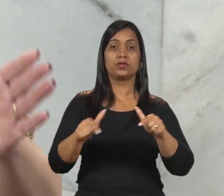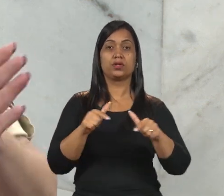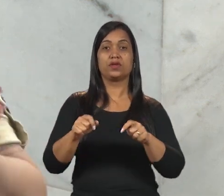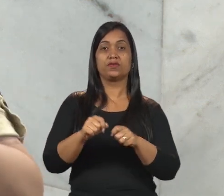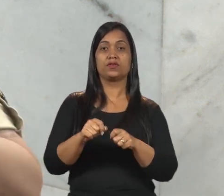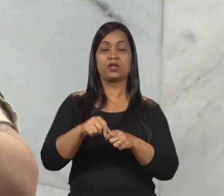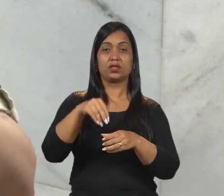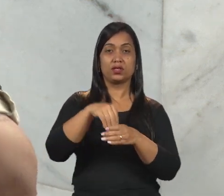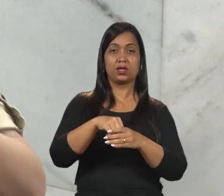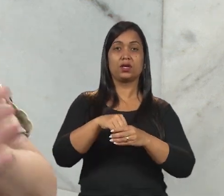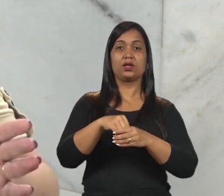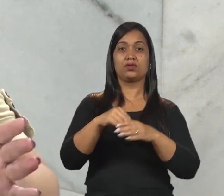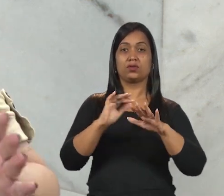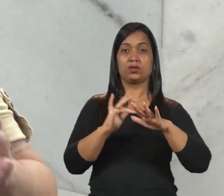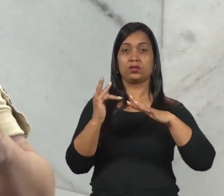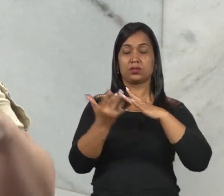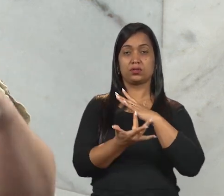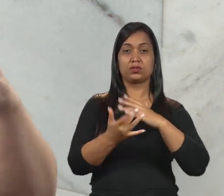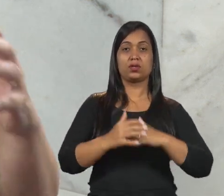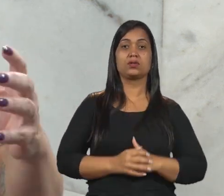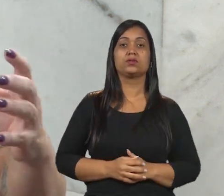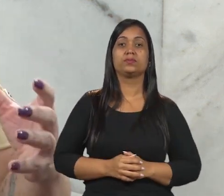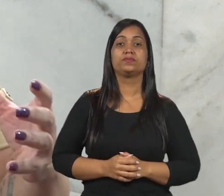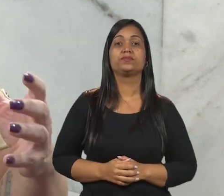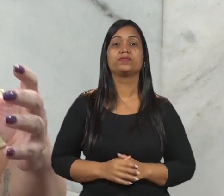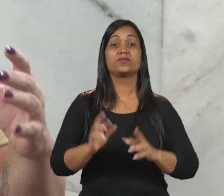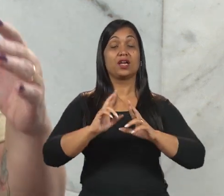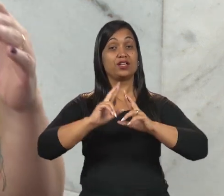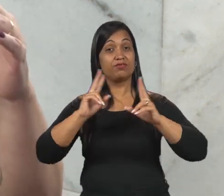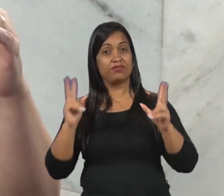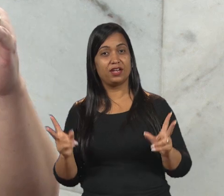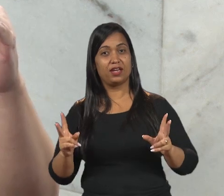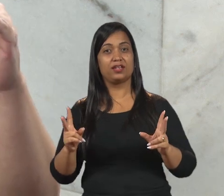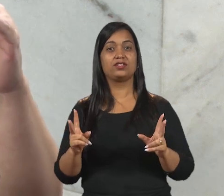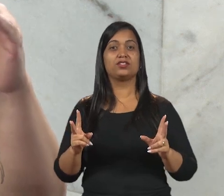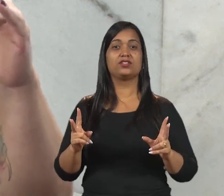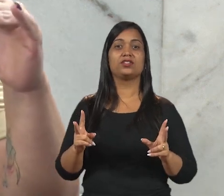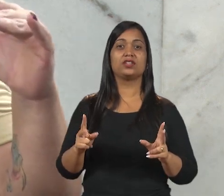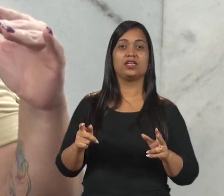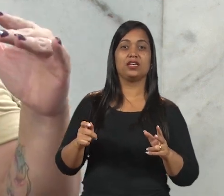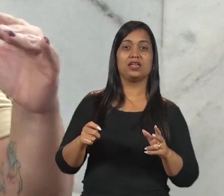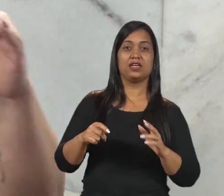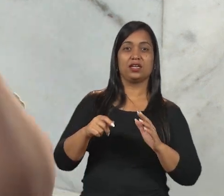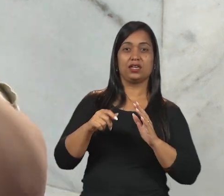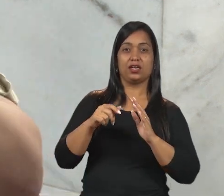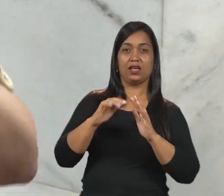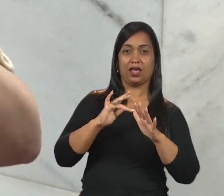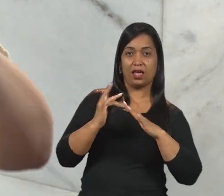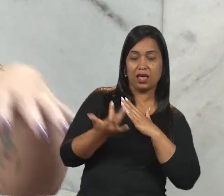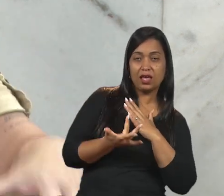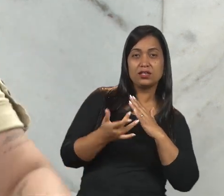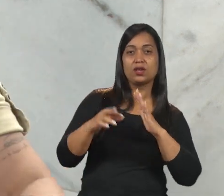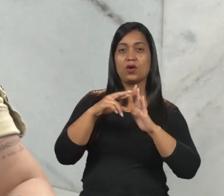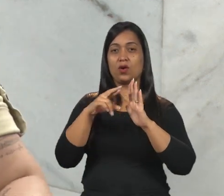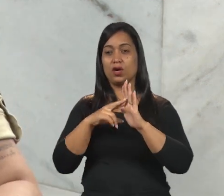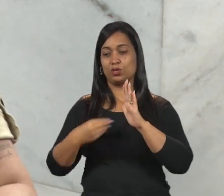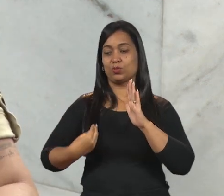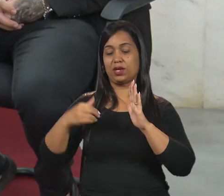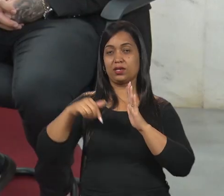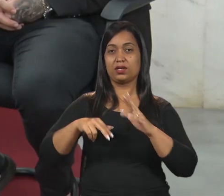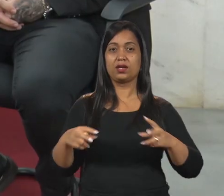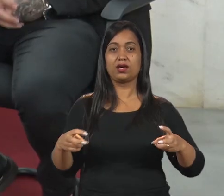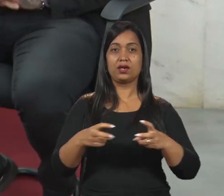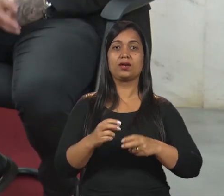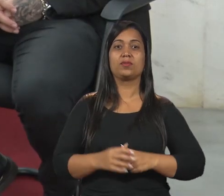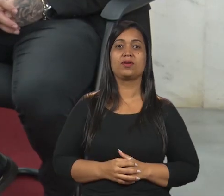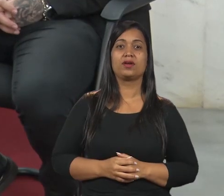vocês faziam nas redes. É muito diferente o ritmo que se exige das redes com o ritmo da vida real aqui no Legislativo? Olha,